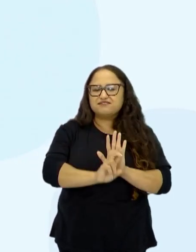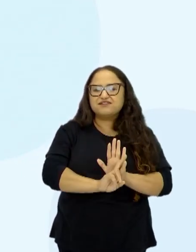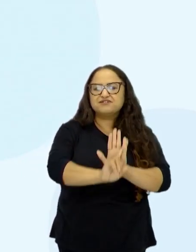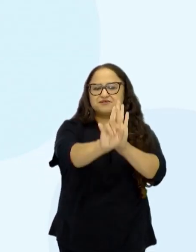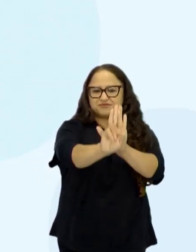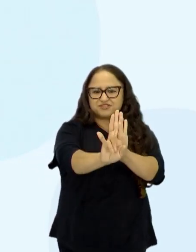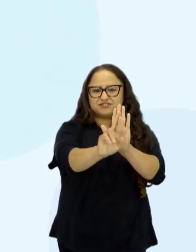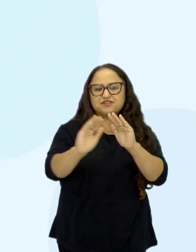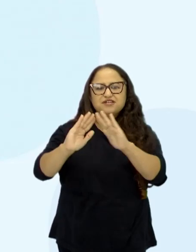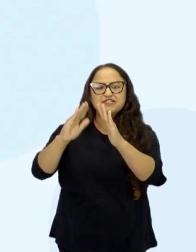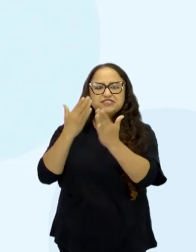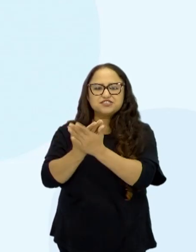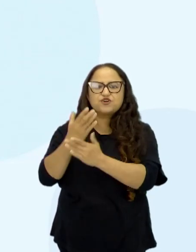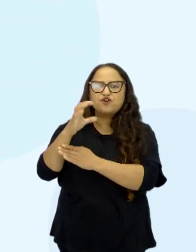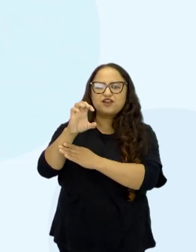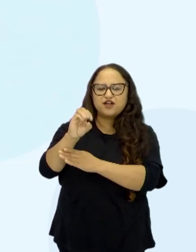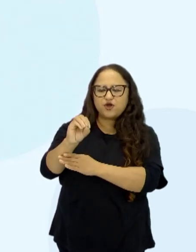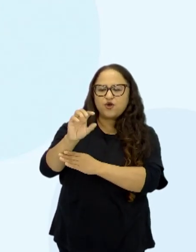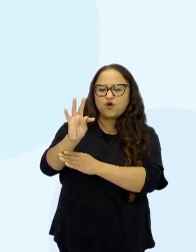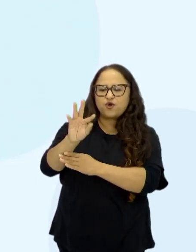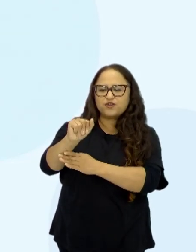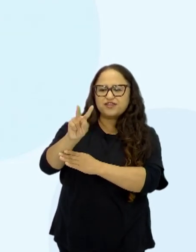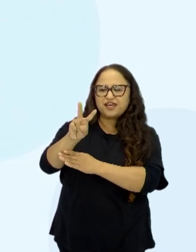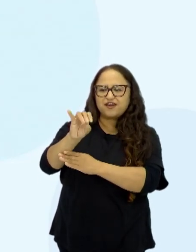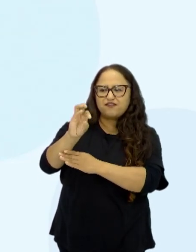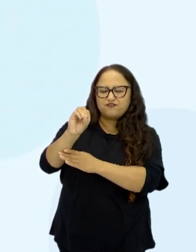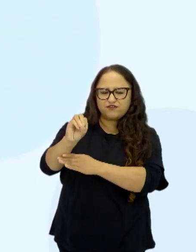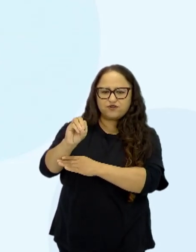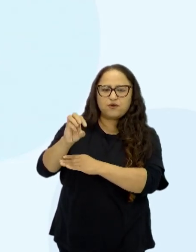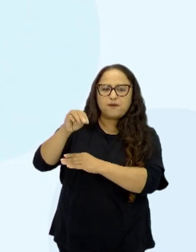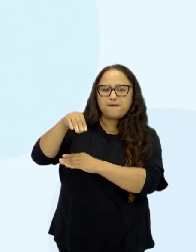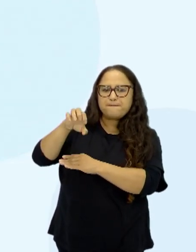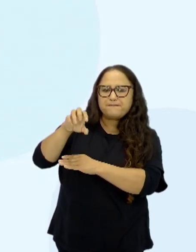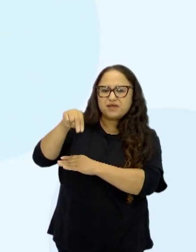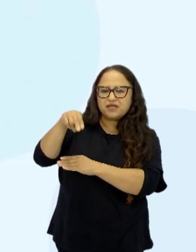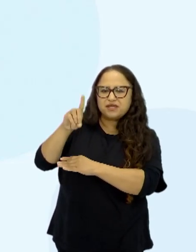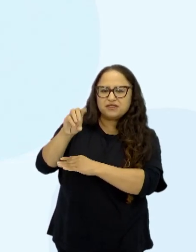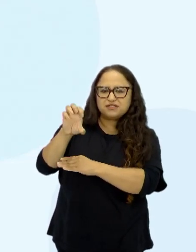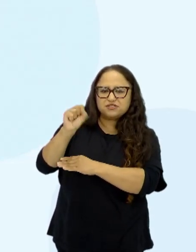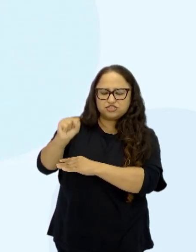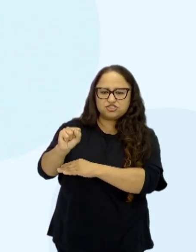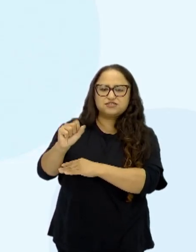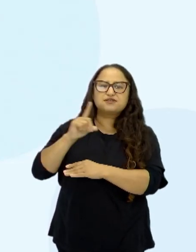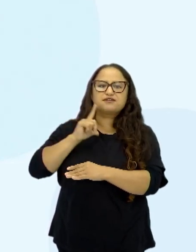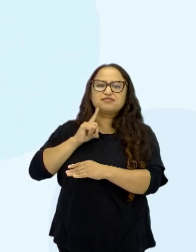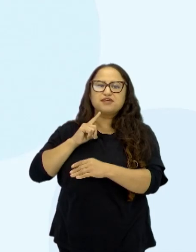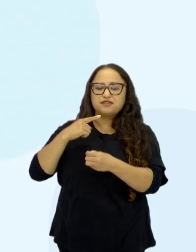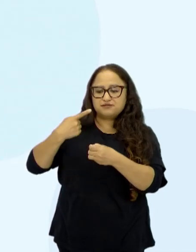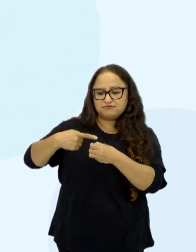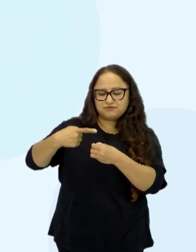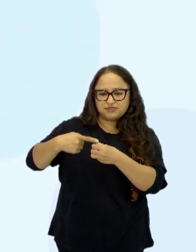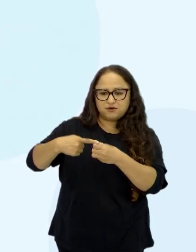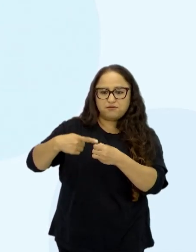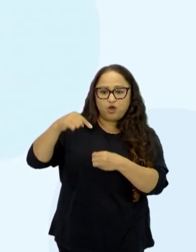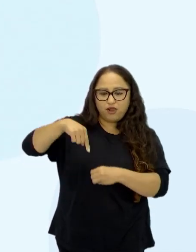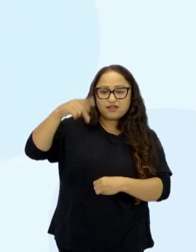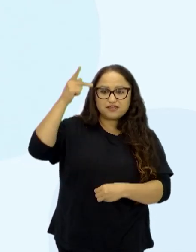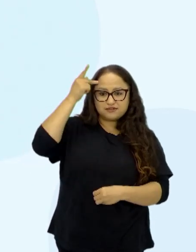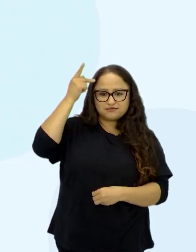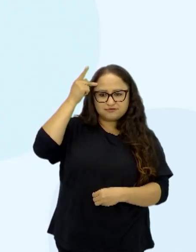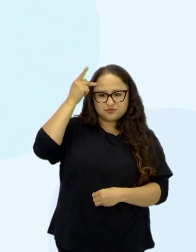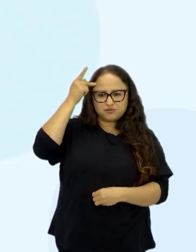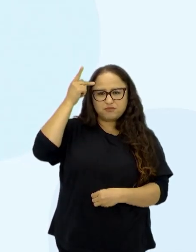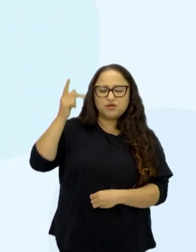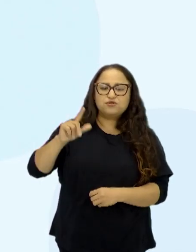estuda na Escola Estadual Dr. Otávio Mendes, aqui de São Paulo, né? Da diretoria de ensino Centro. Ela fez aí,